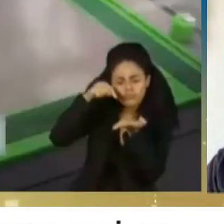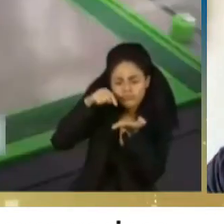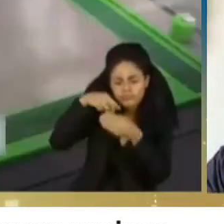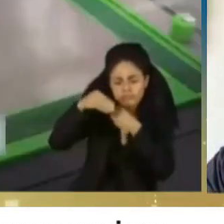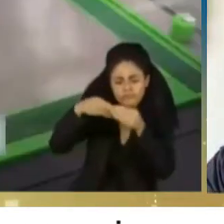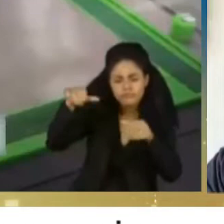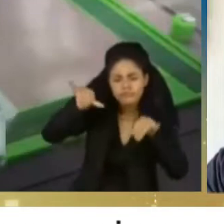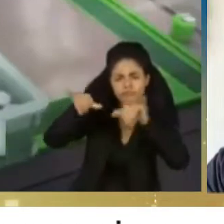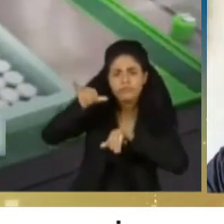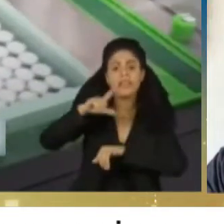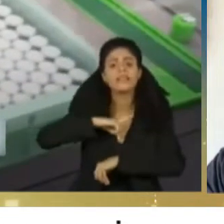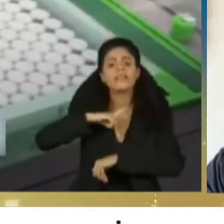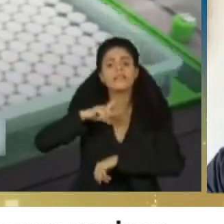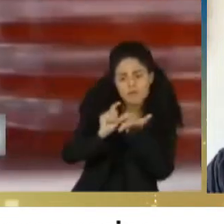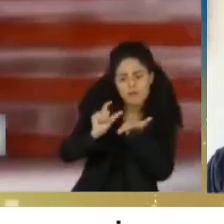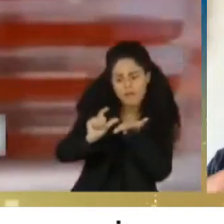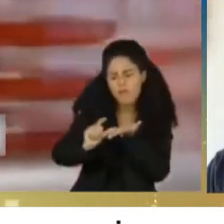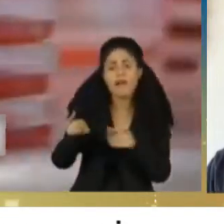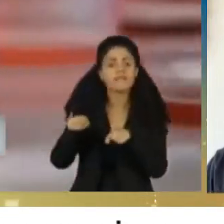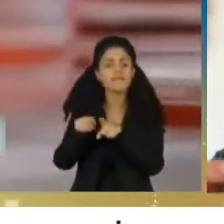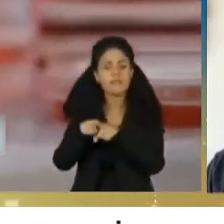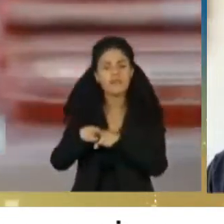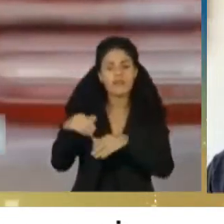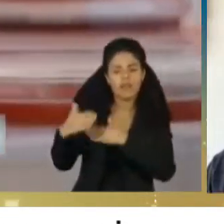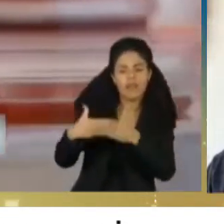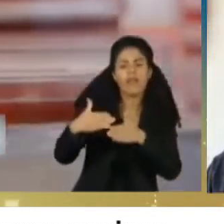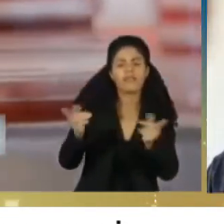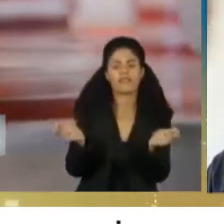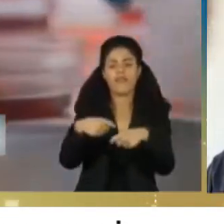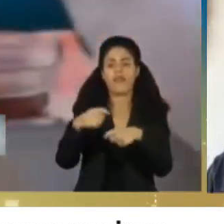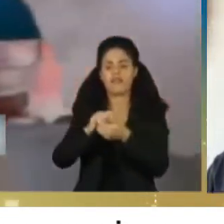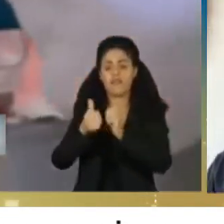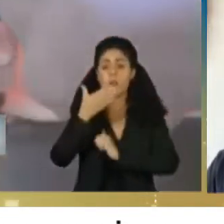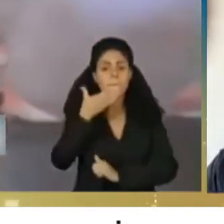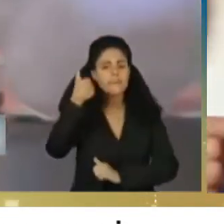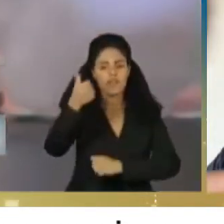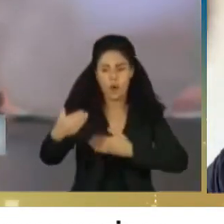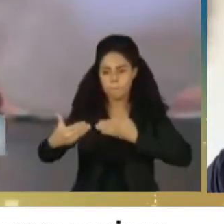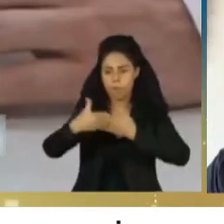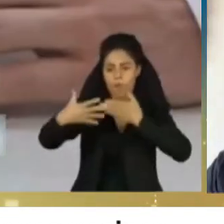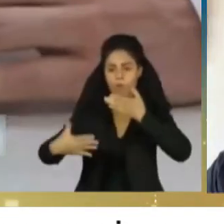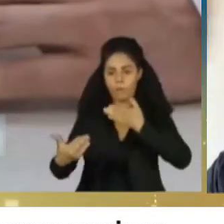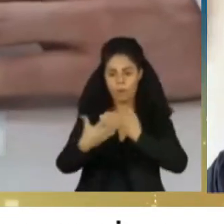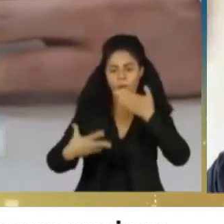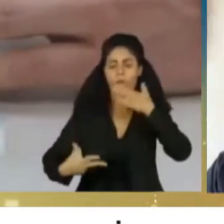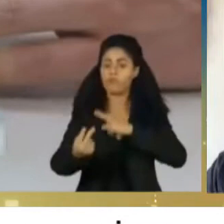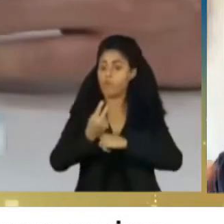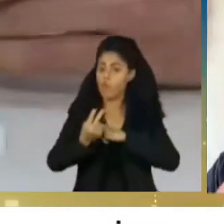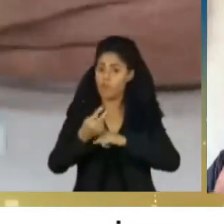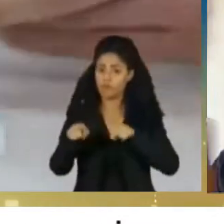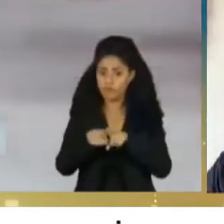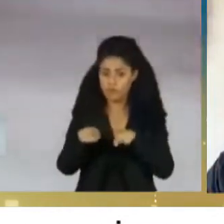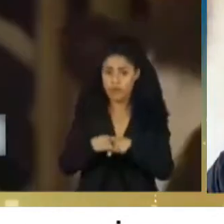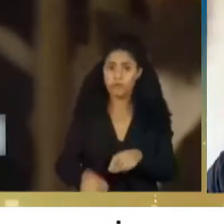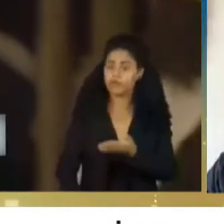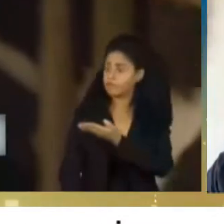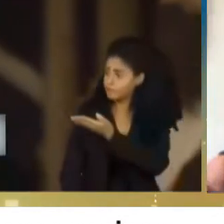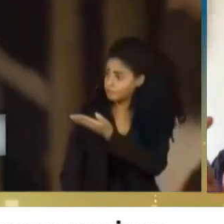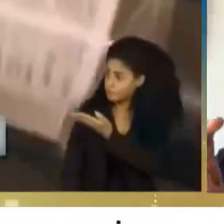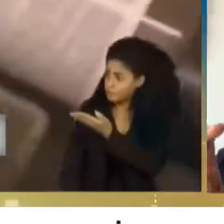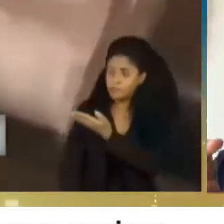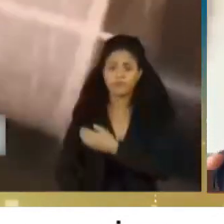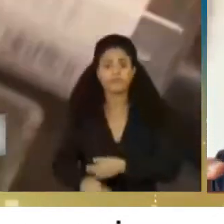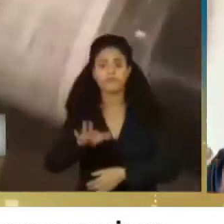porque, embora elas tenham sido aprovadas, não há ainda sinalização do governo para aquisição dessas vacinas. Aí veja a